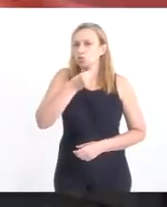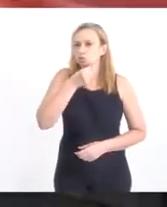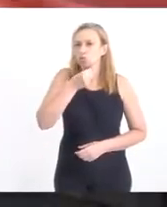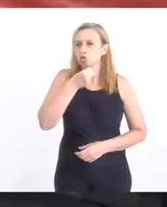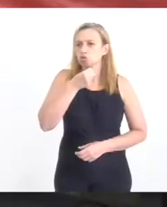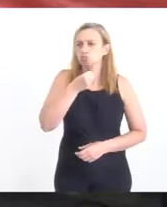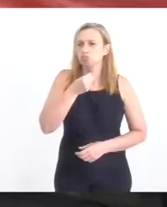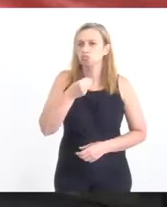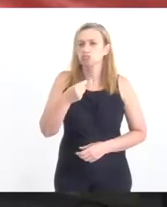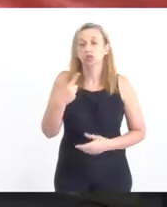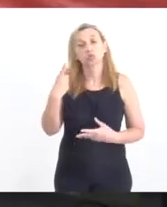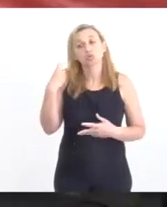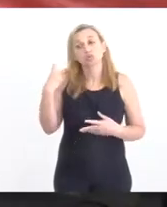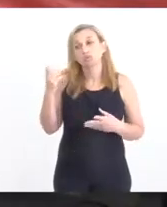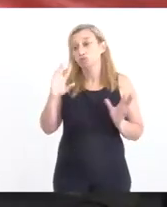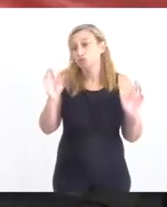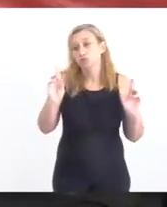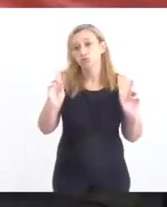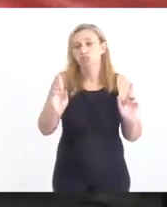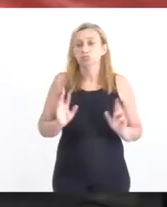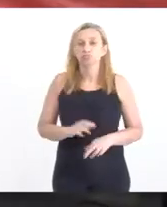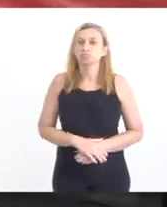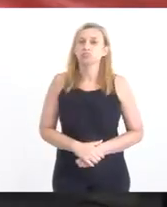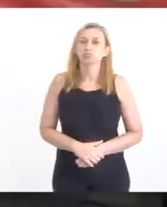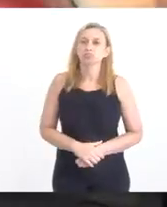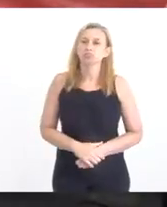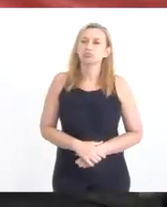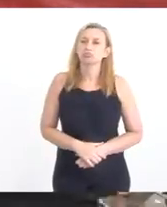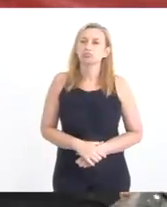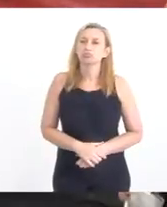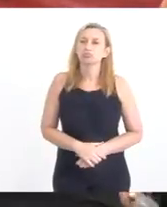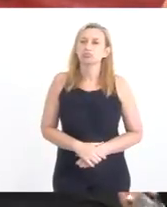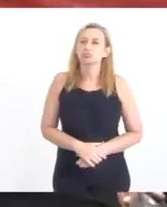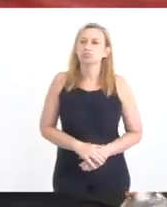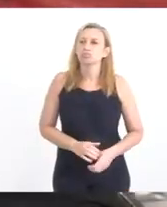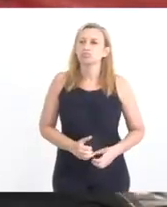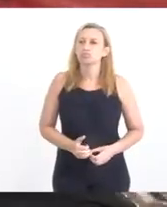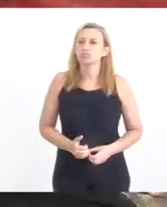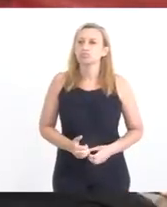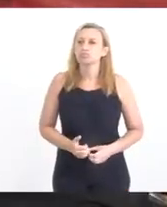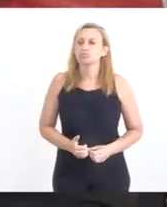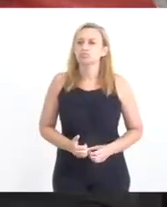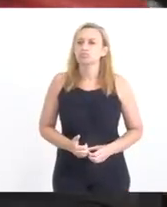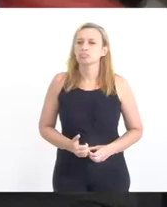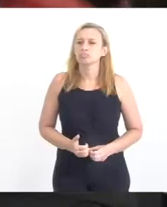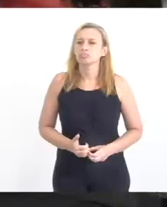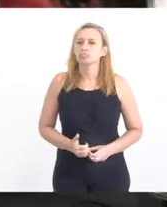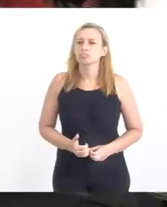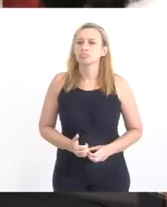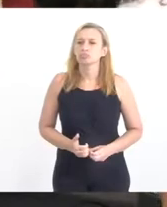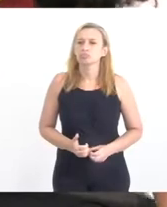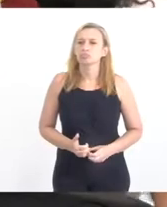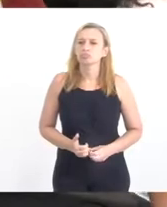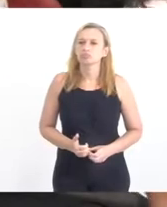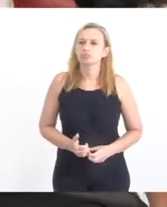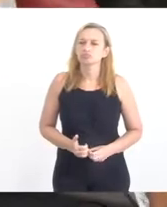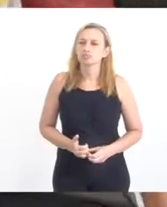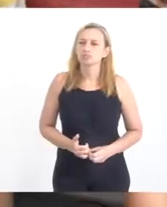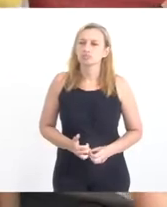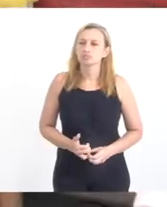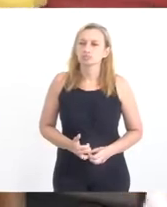E aí E aí bom dia para você um pouquinho para lá para te ver a gente pegar